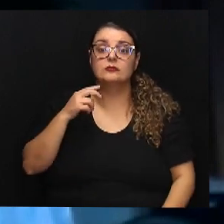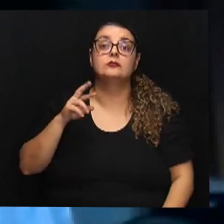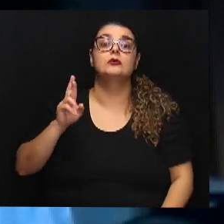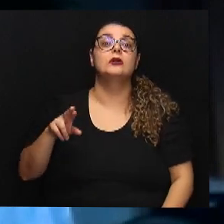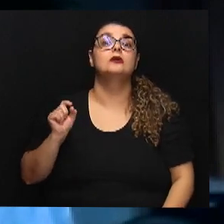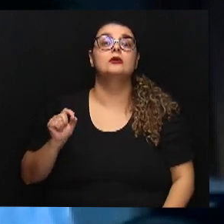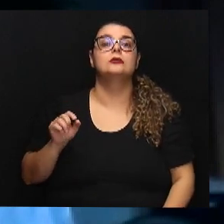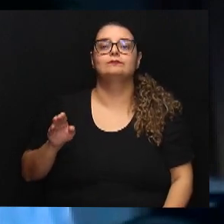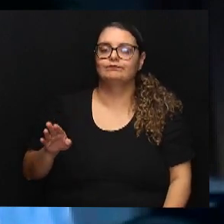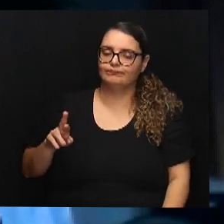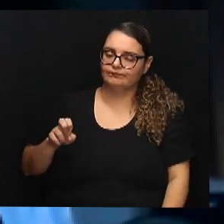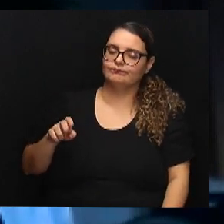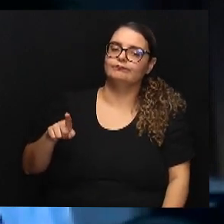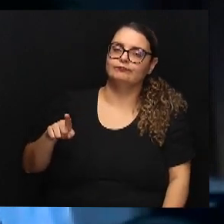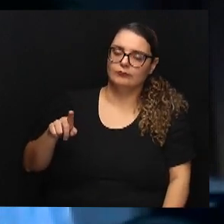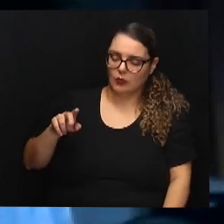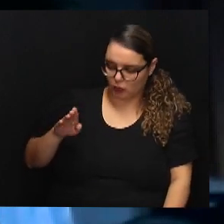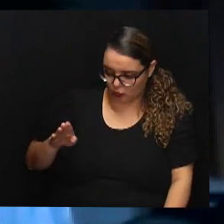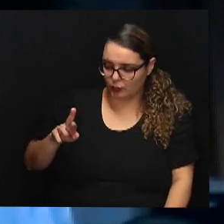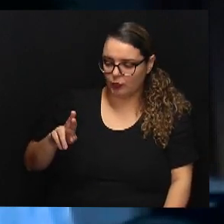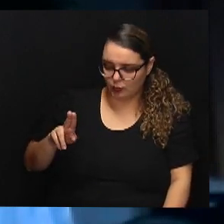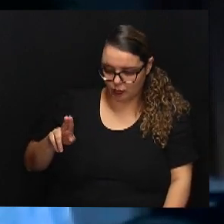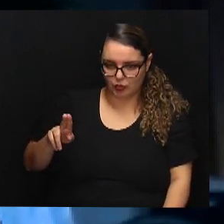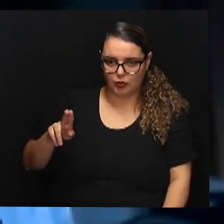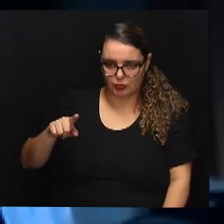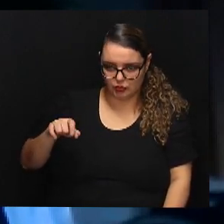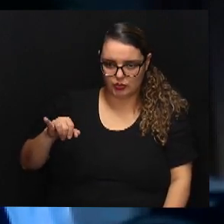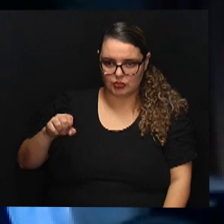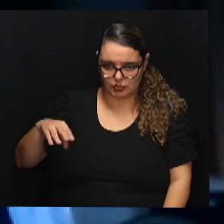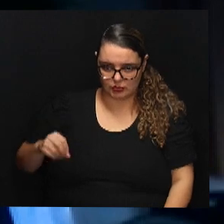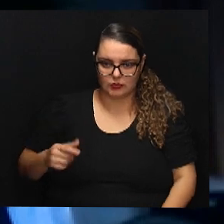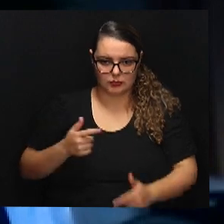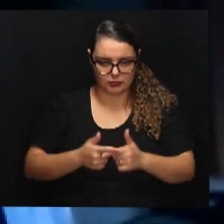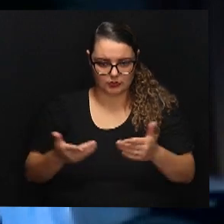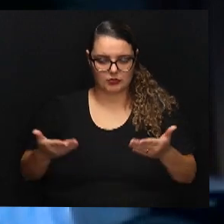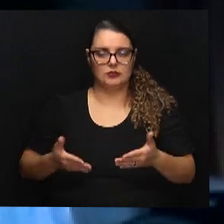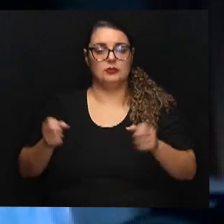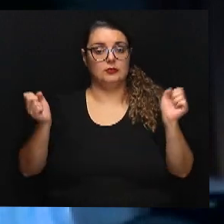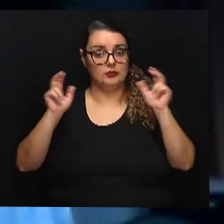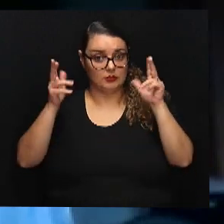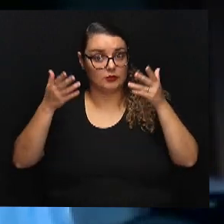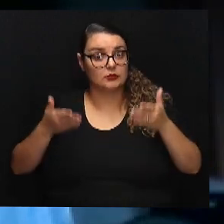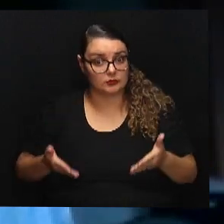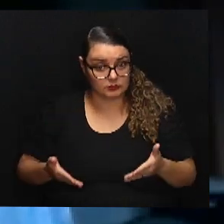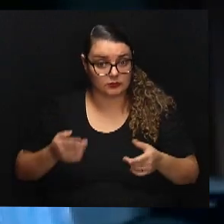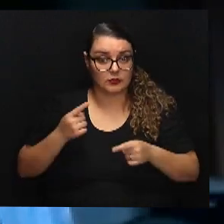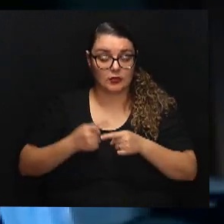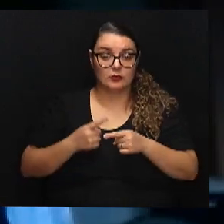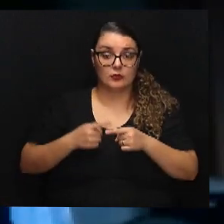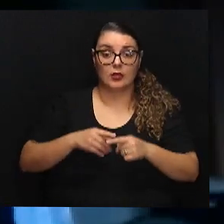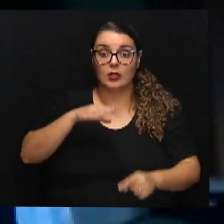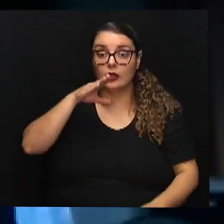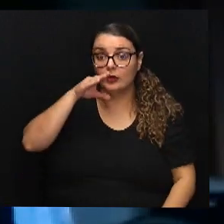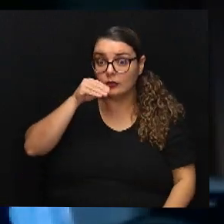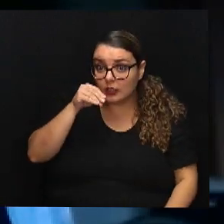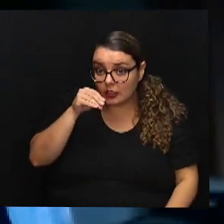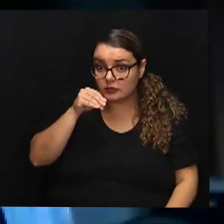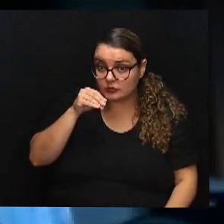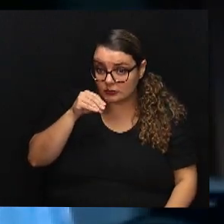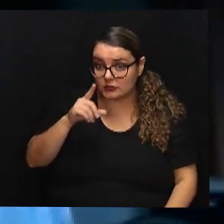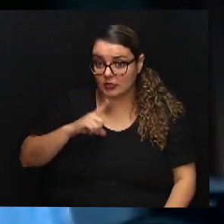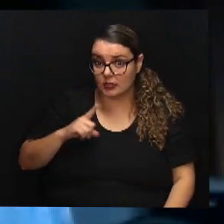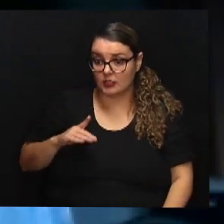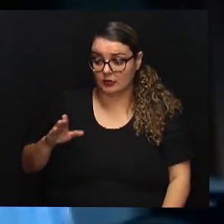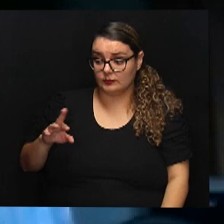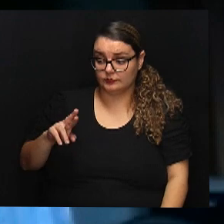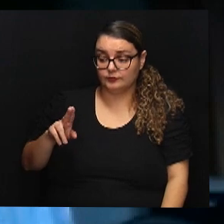e eles estão perdendo dente por causa de quê? Por causa do bruxismo. Então, realmente é um problema que a gente tem que estar atento, porque às